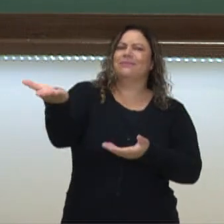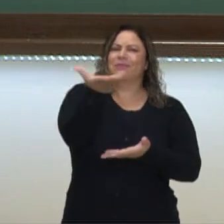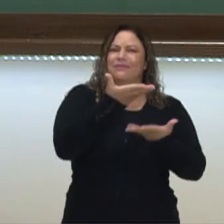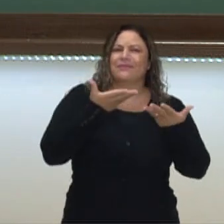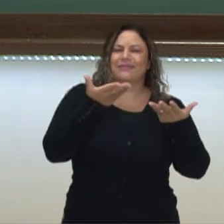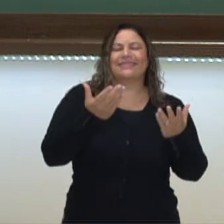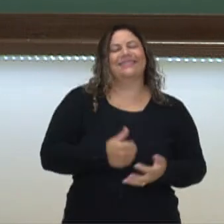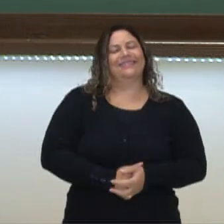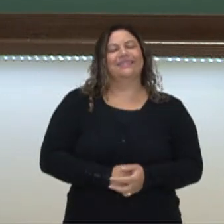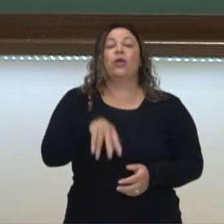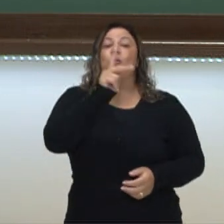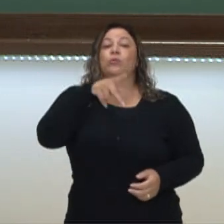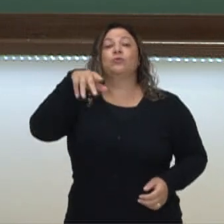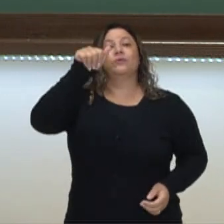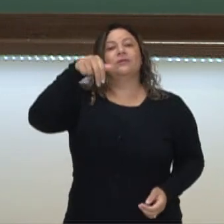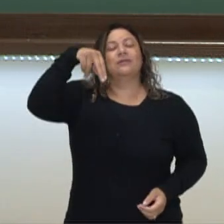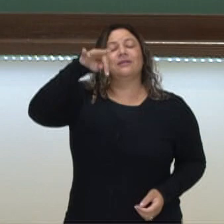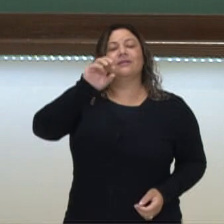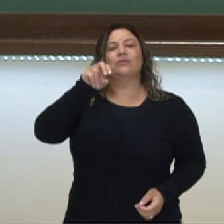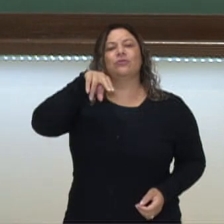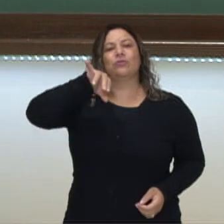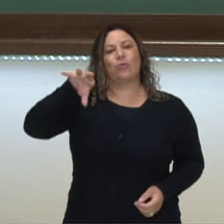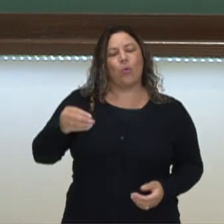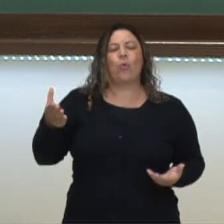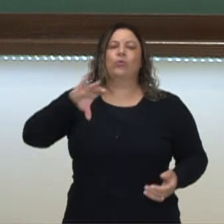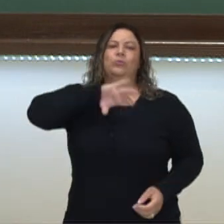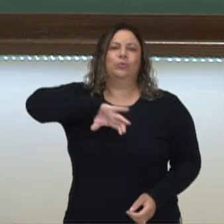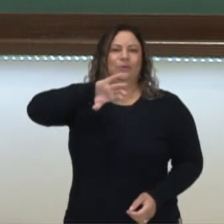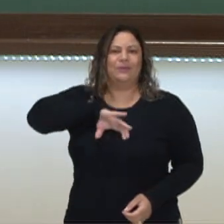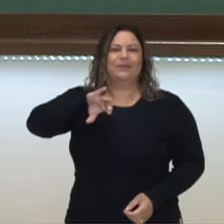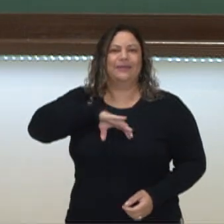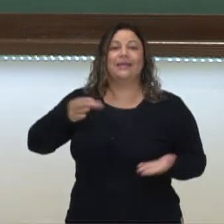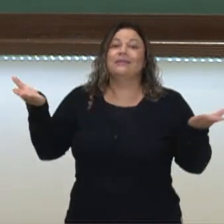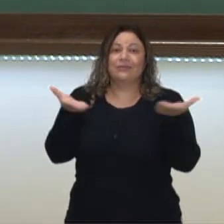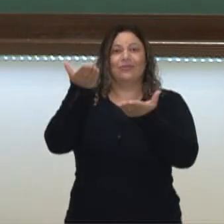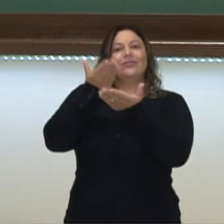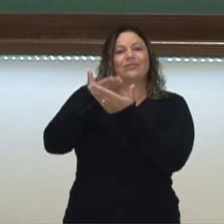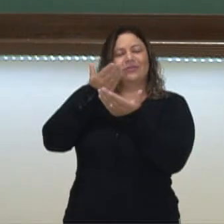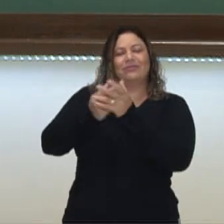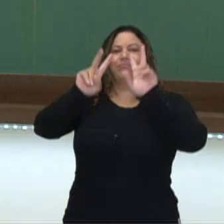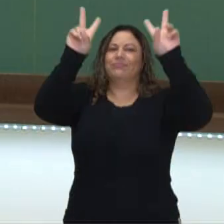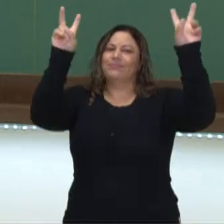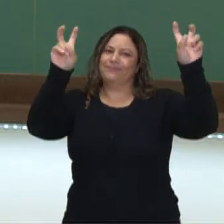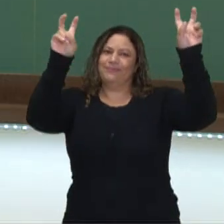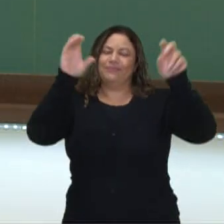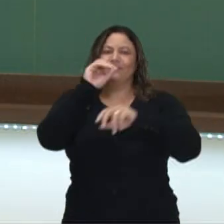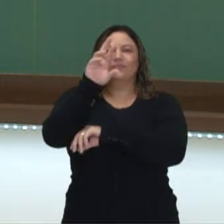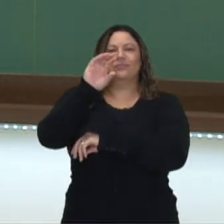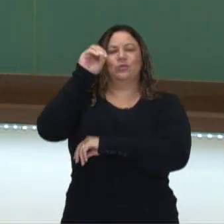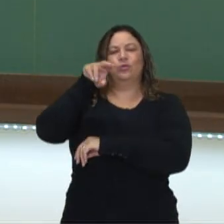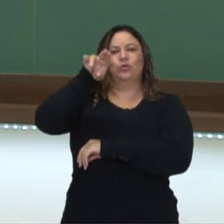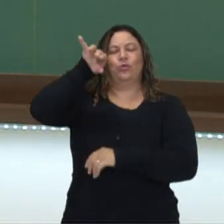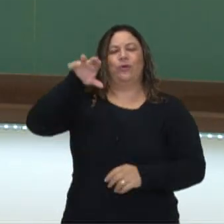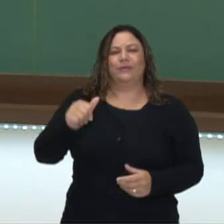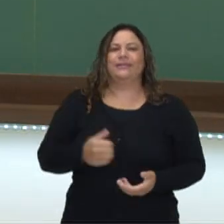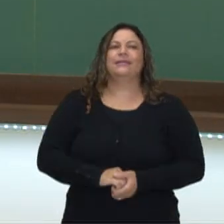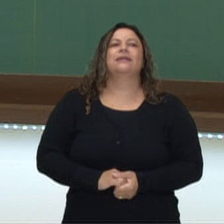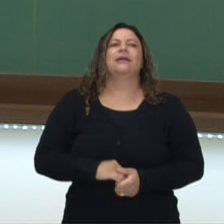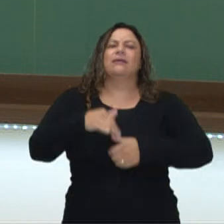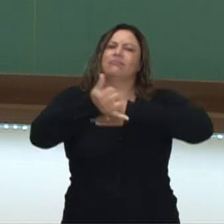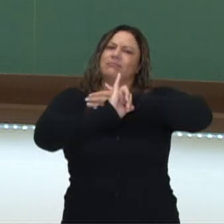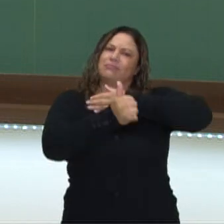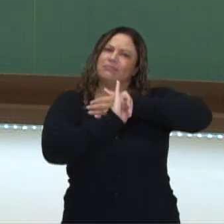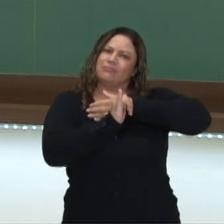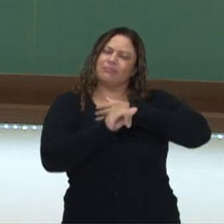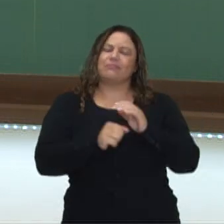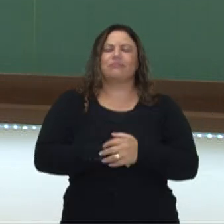sou o professor Antônio, professor de língua portuguesa de vocês, e a nossa aula de hoje vai se debruçar sobre a crônica. E se organiza